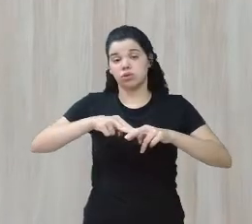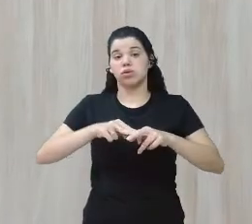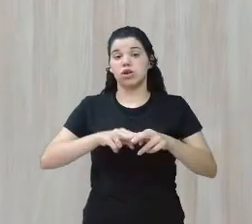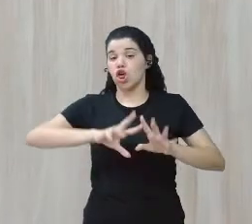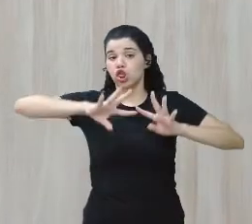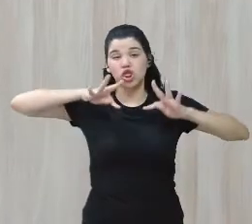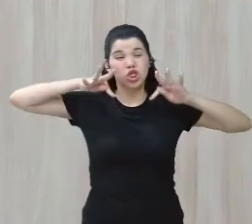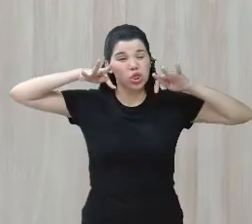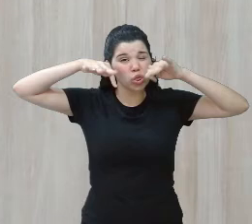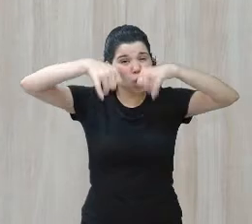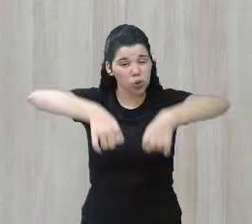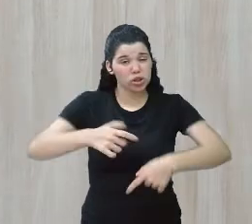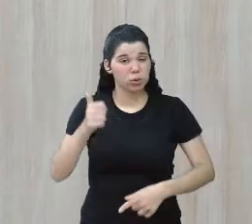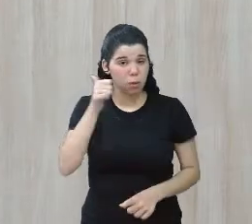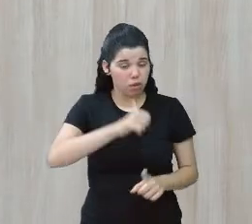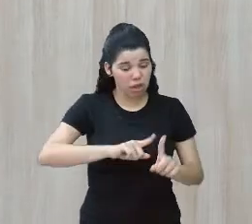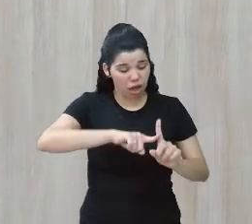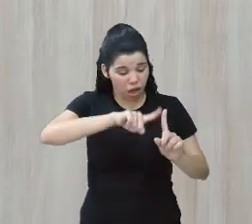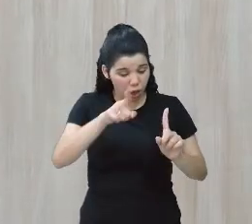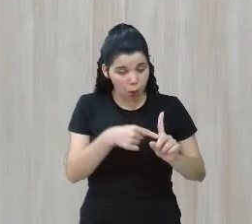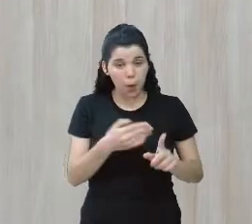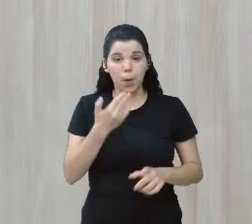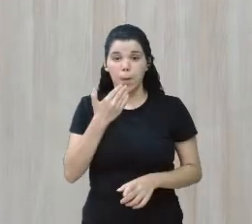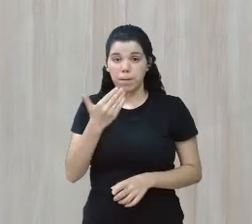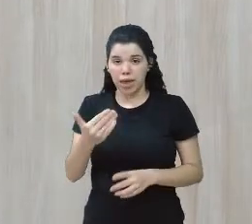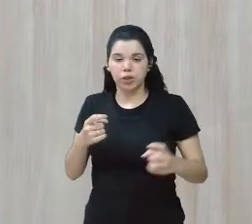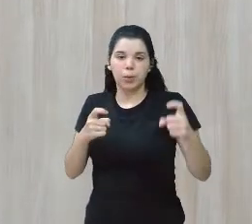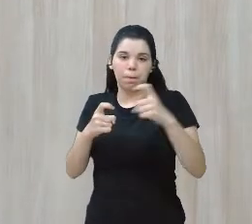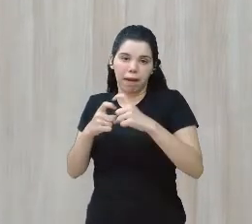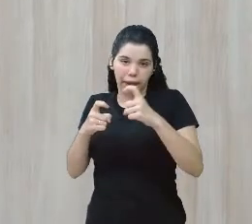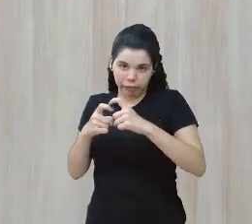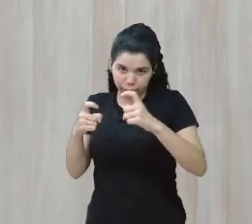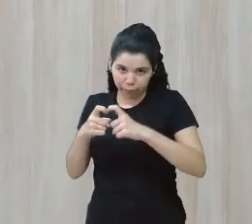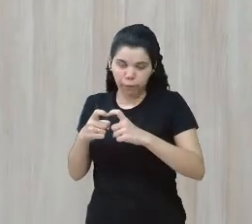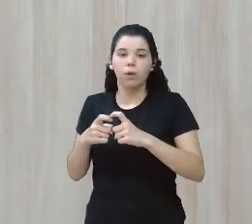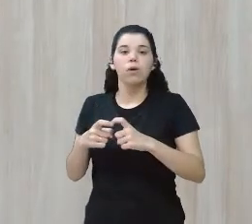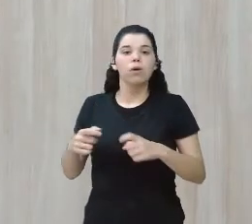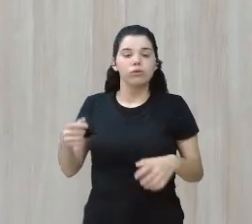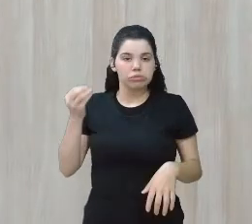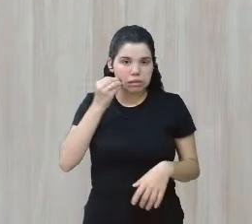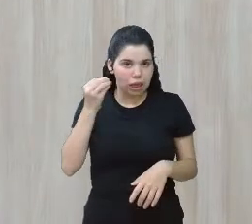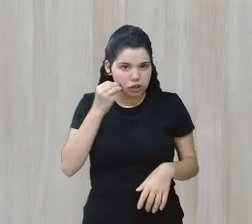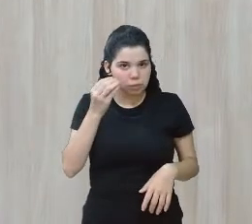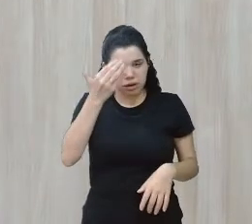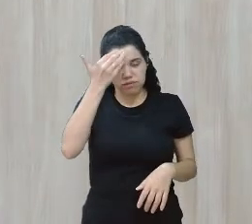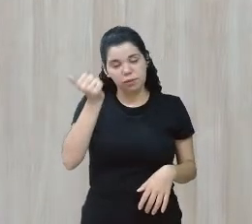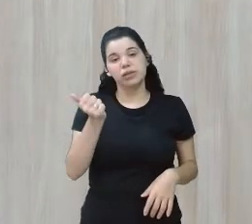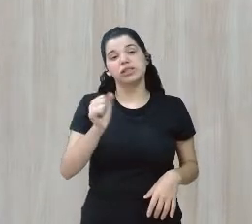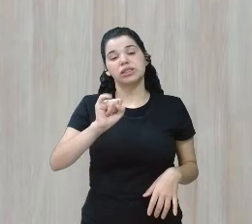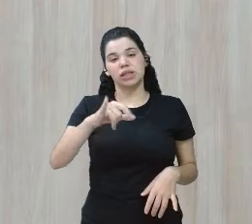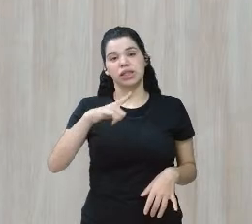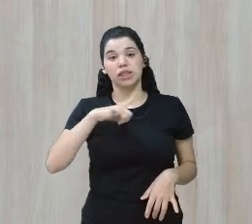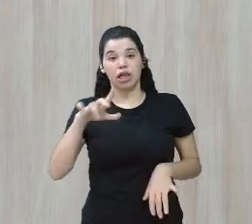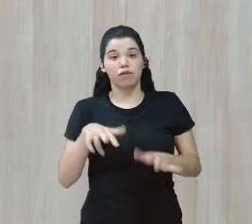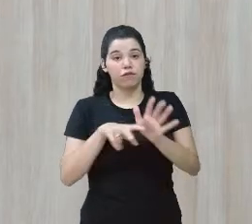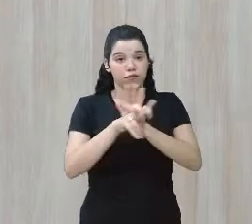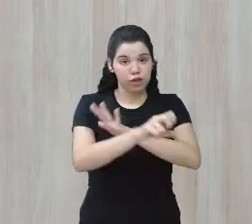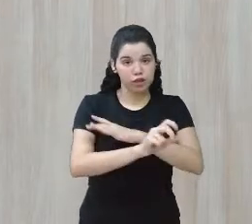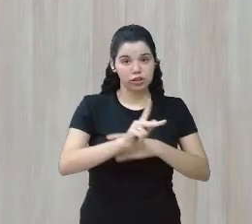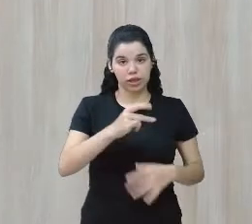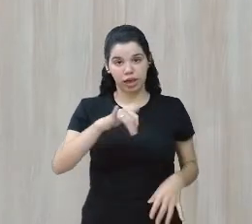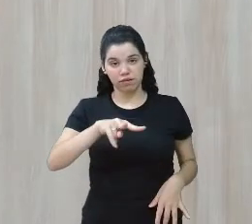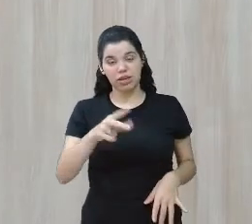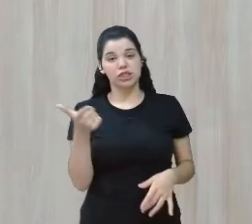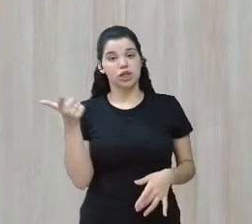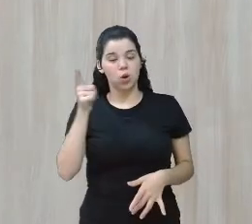exames que são pedidos pelo médico para ver se realmente a pessoa é portadora do vírus HIV e se pode passar para o